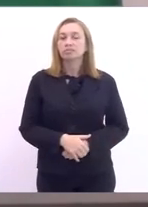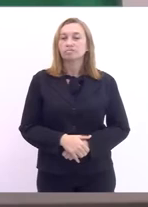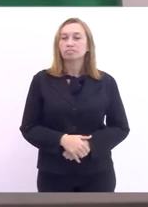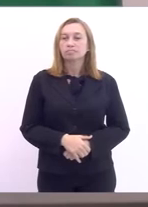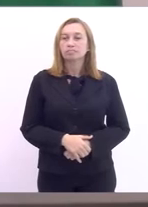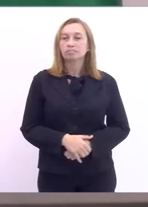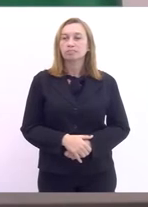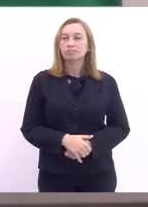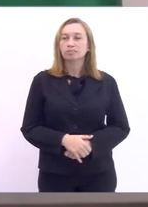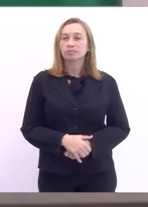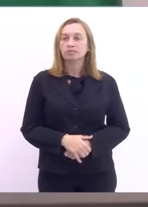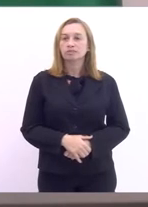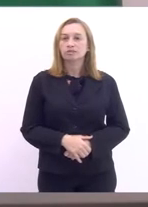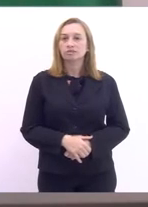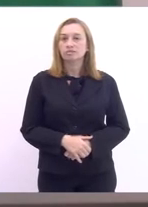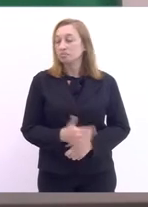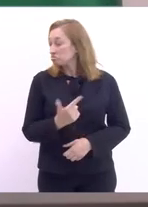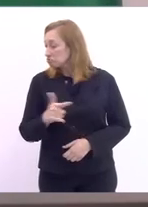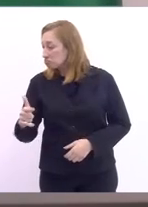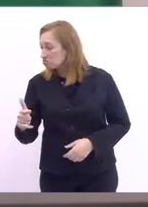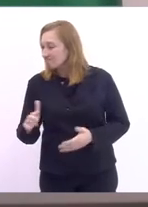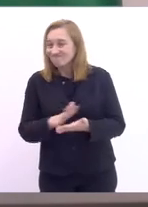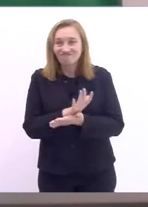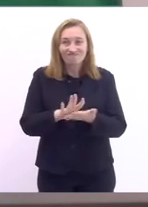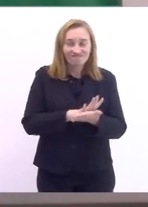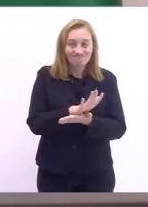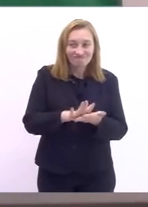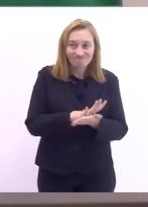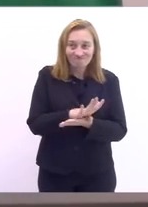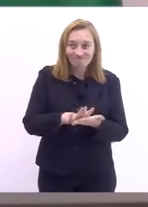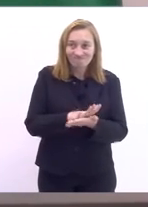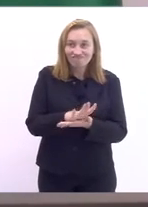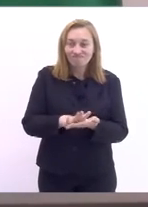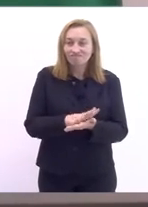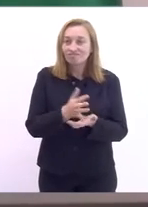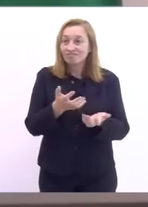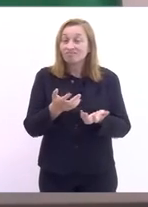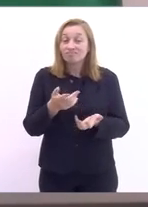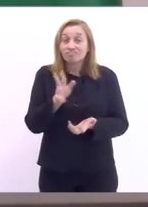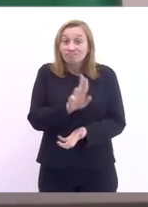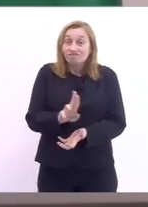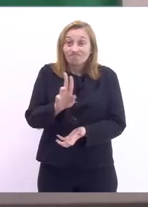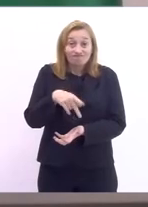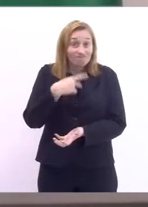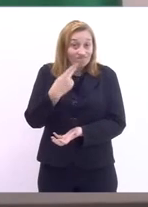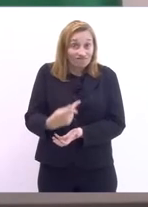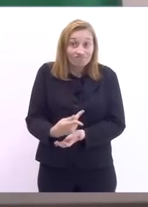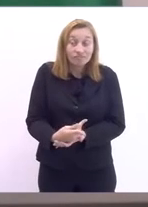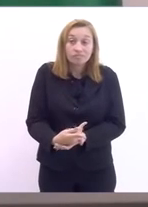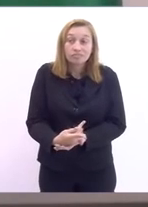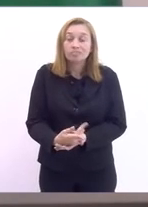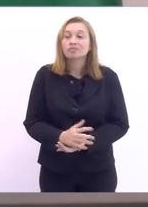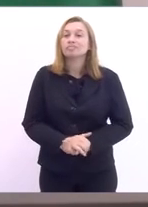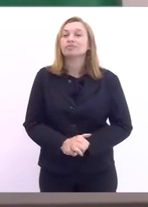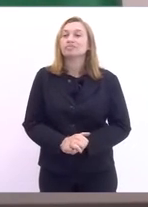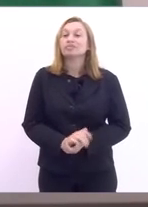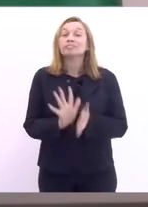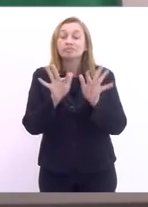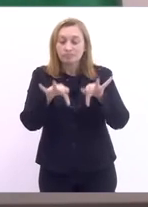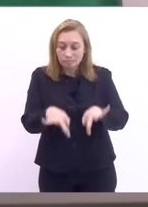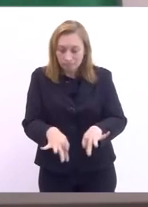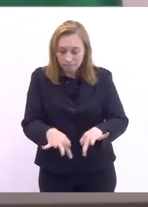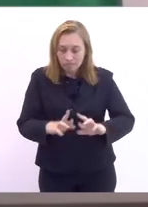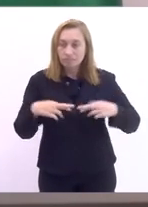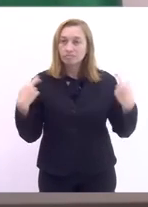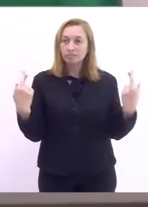vou, se não havendo mais óbice de mais alguém querendo usar o uso da palavra, né, fechar